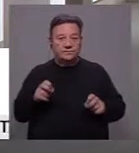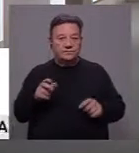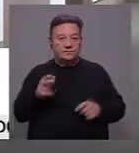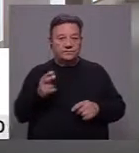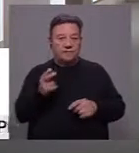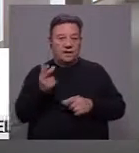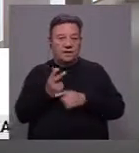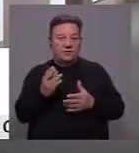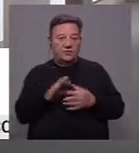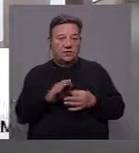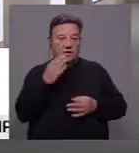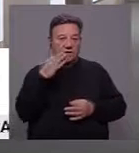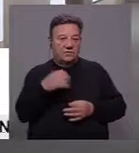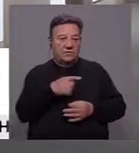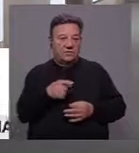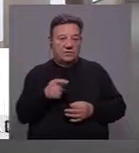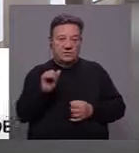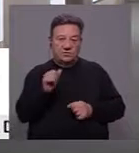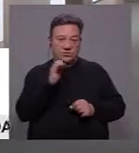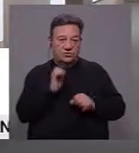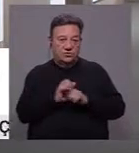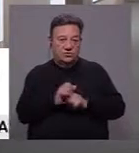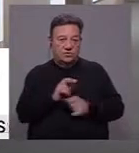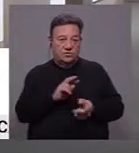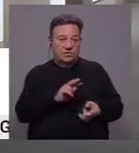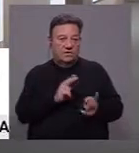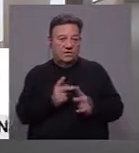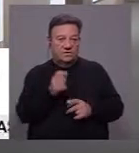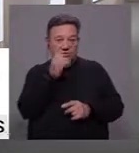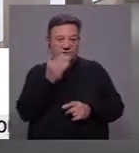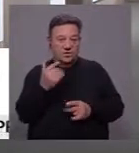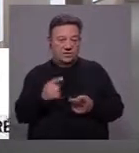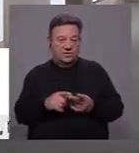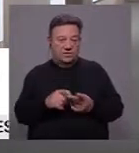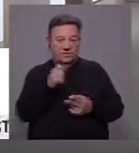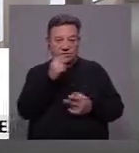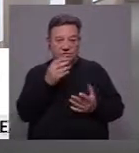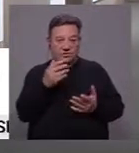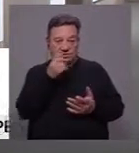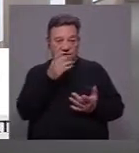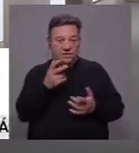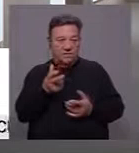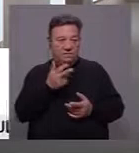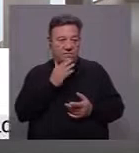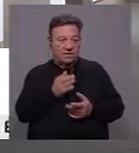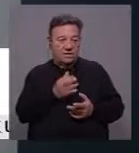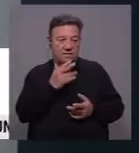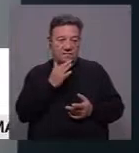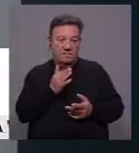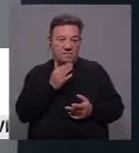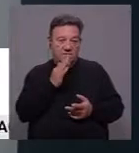arte com a natureza. As suas esculturas transformam-se em jardins, jardins metálicos, em jardins de